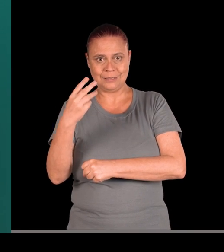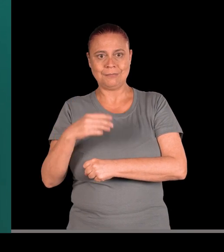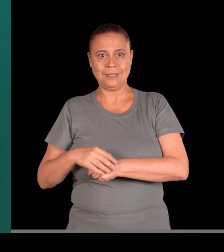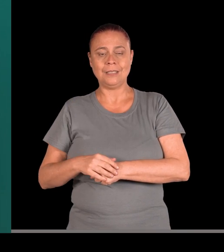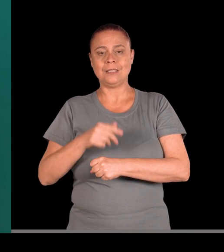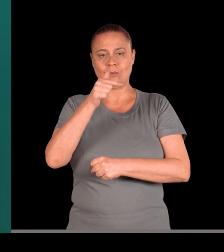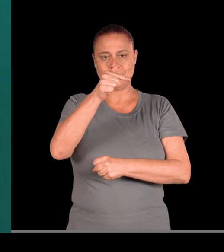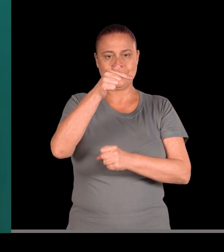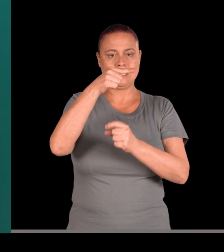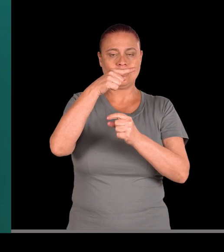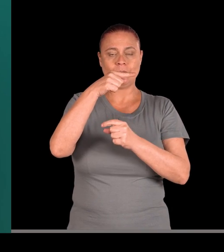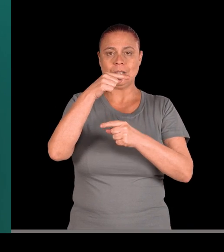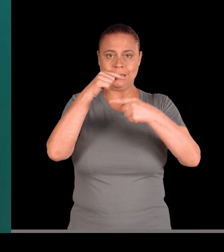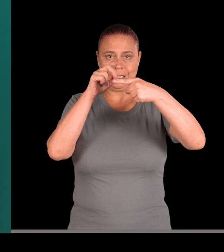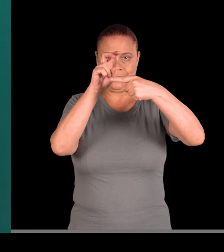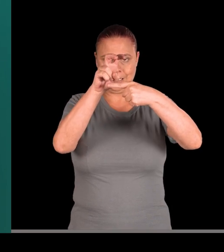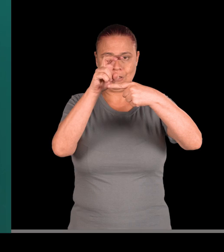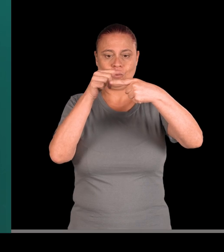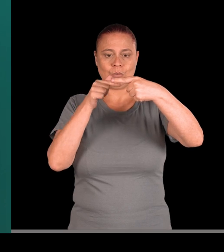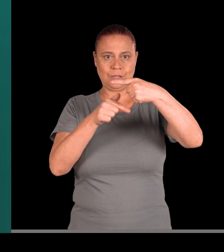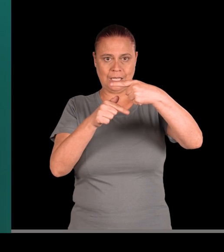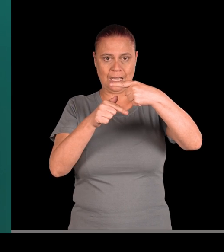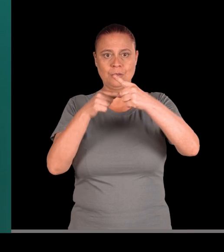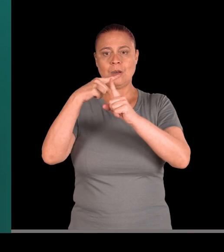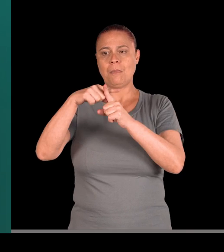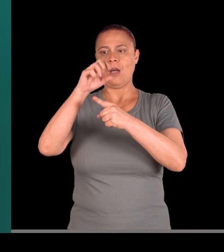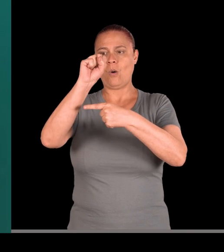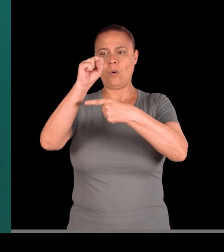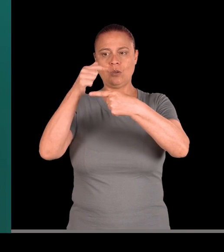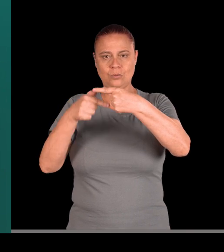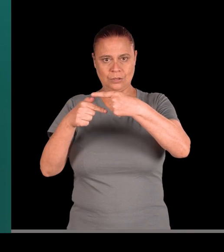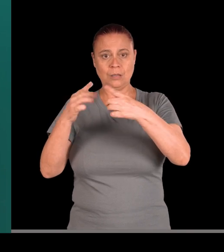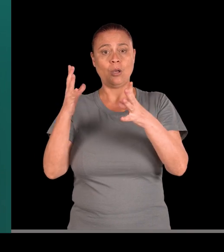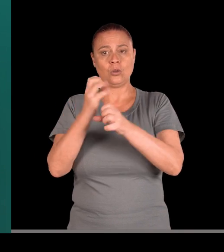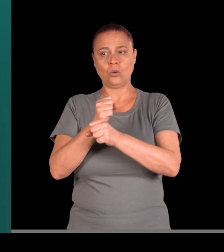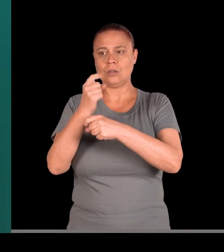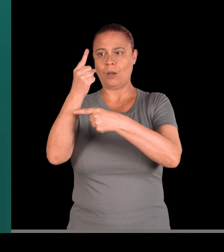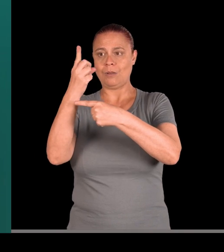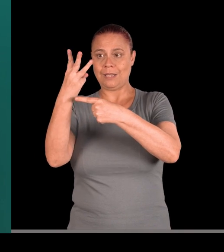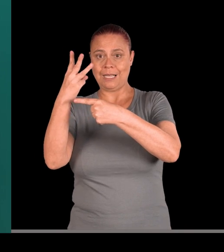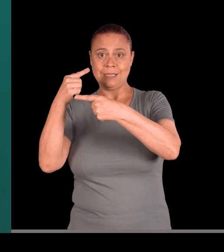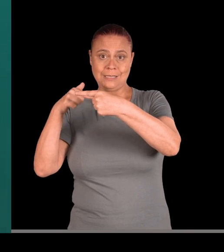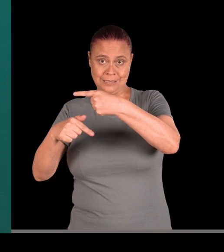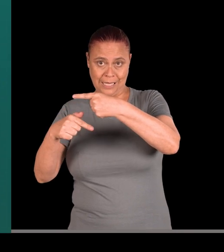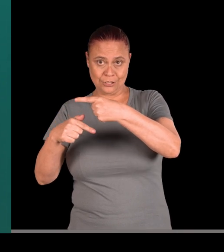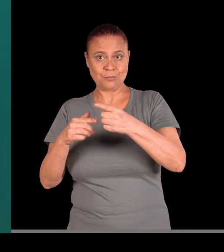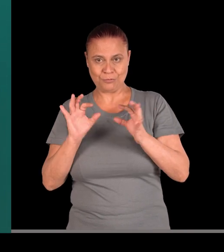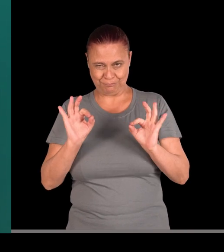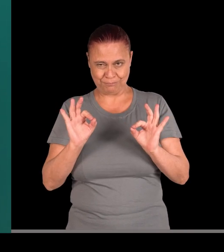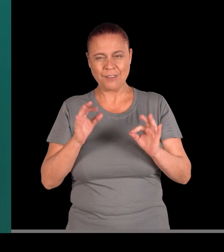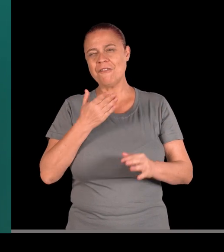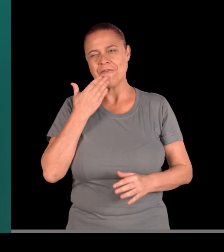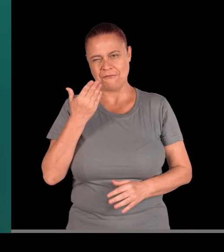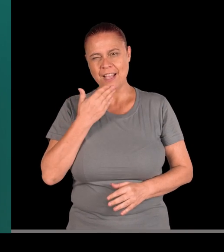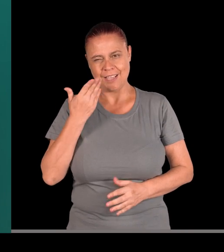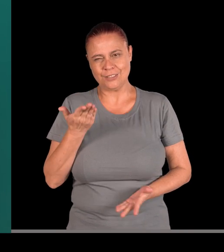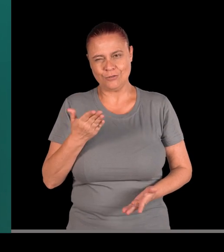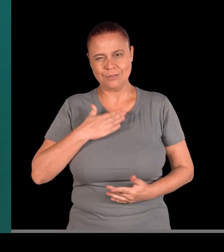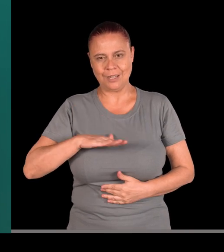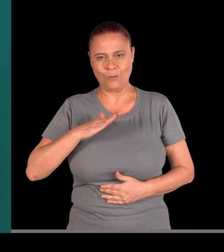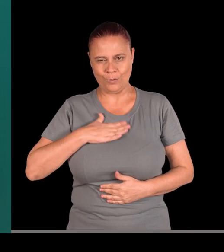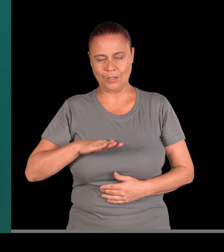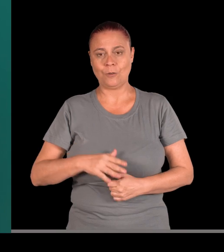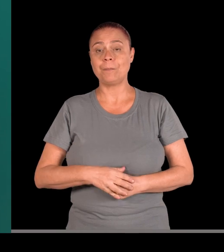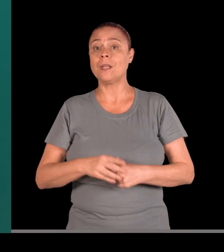Então, 5 sétimos mais 8 sétimos vai ser igual a 13 sétimos. Muito tranquilo, né? Bem